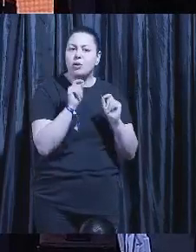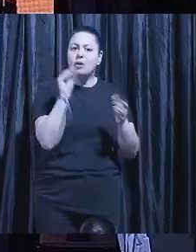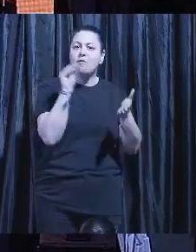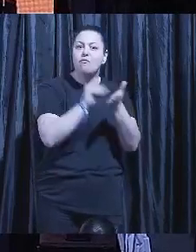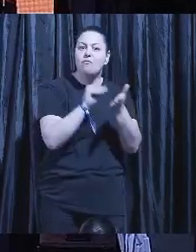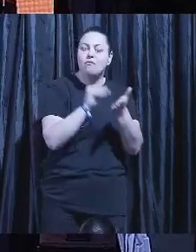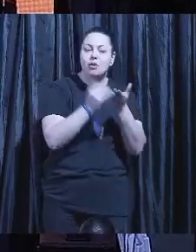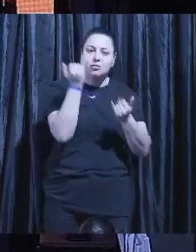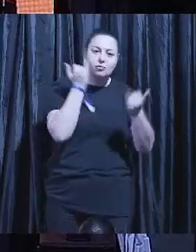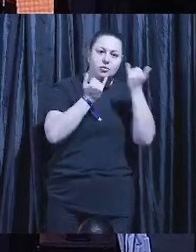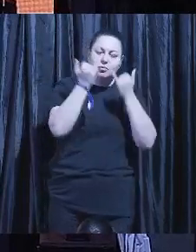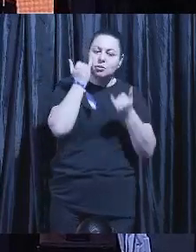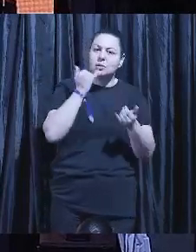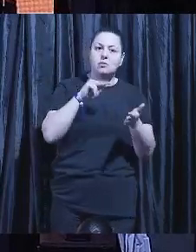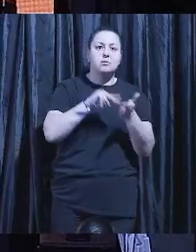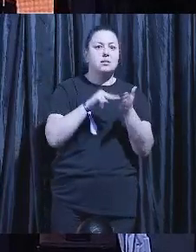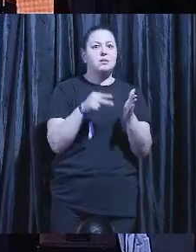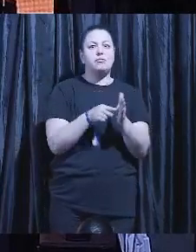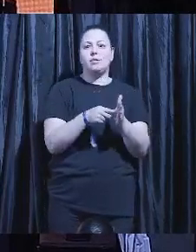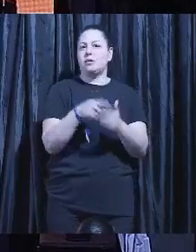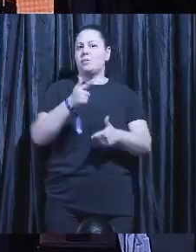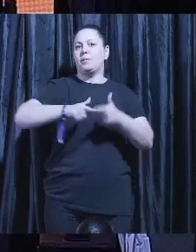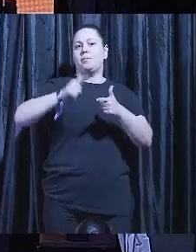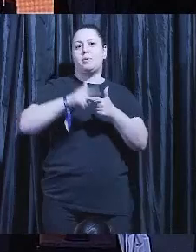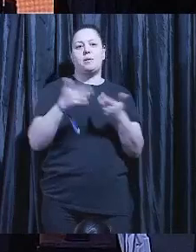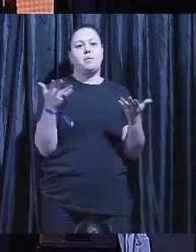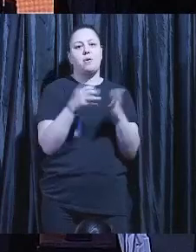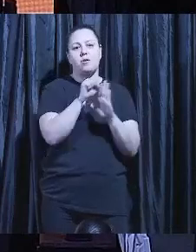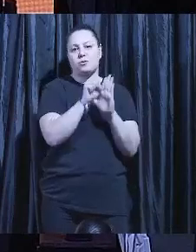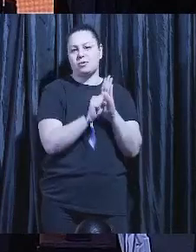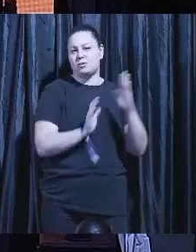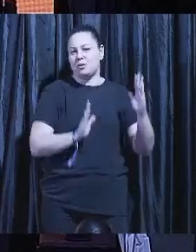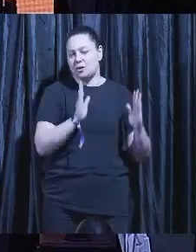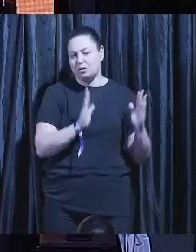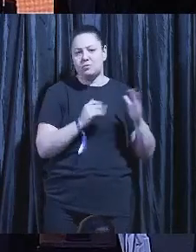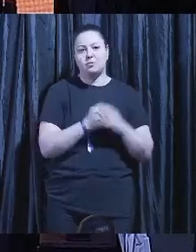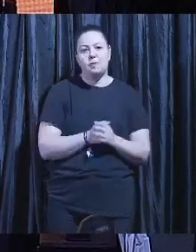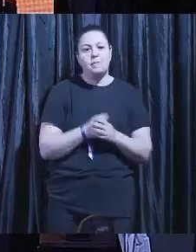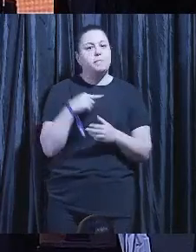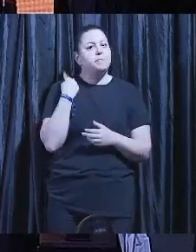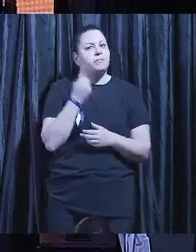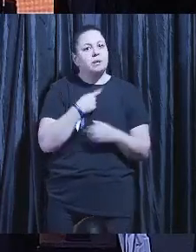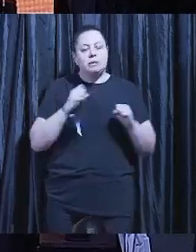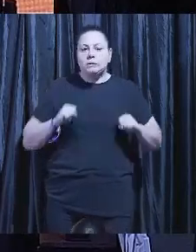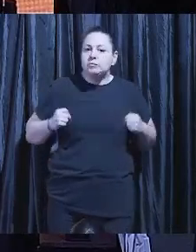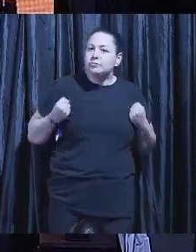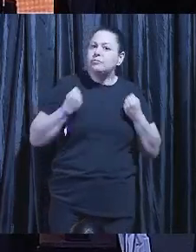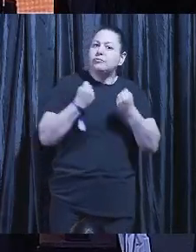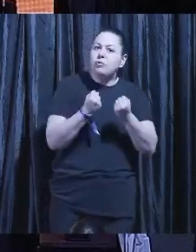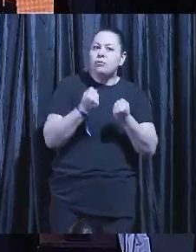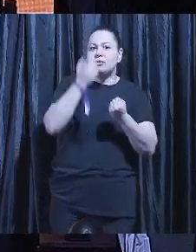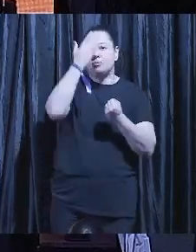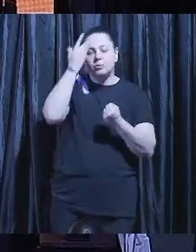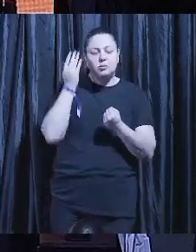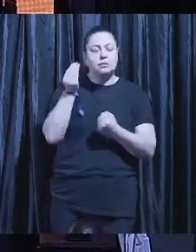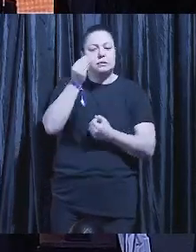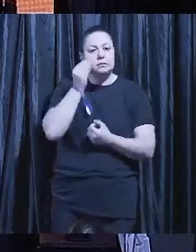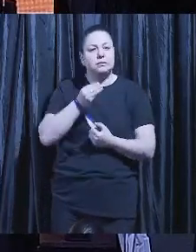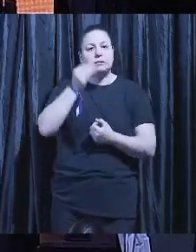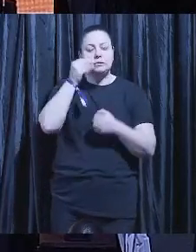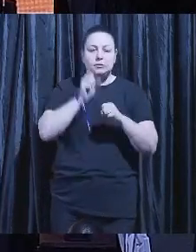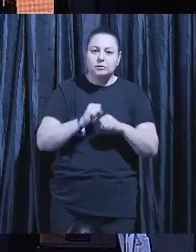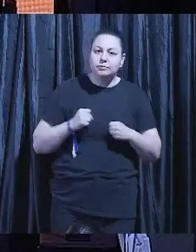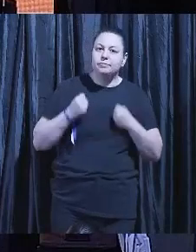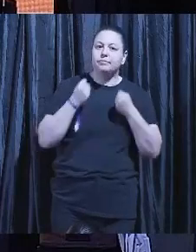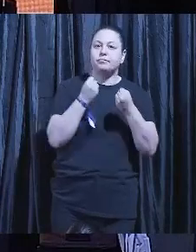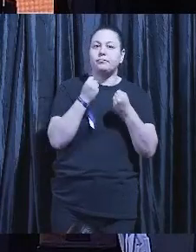vírus do século. Porque a gente está aqui pensando, é um grande esforço que comunicadores e comunicadoras vêm fazendo